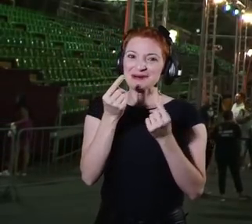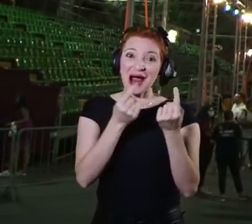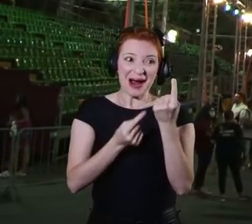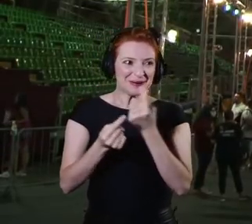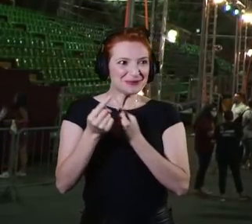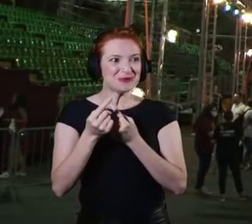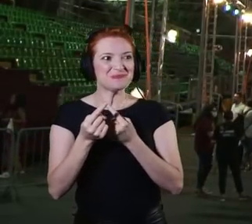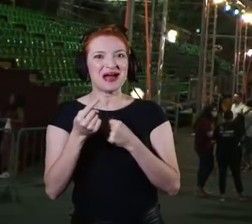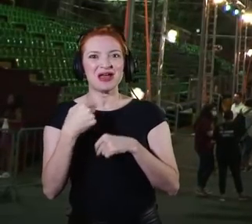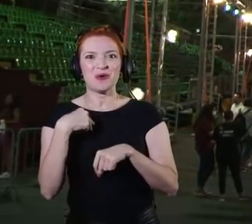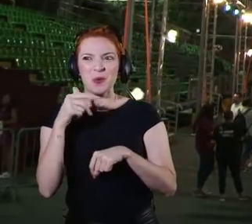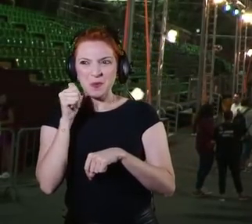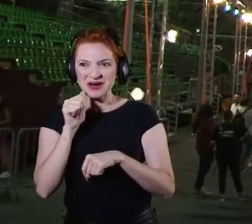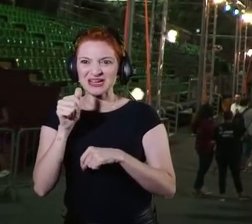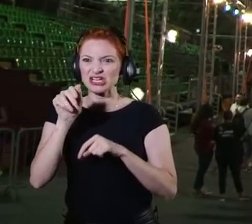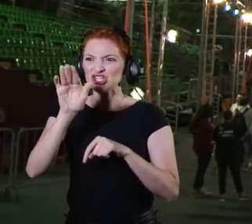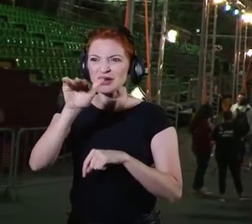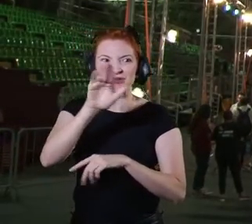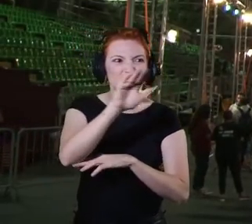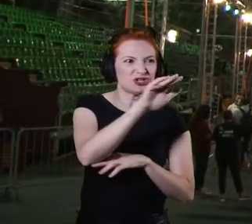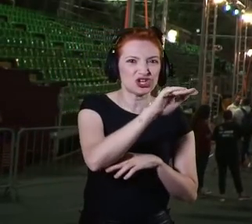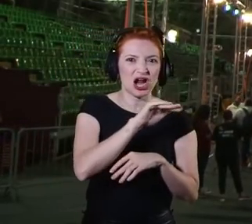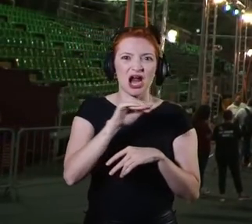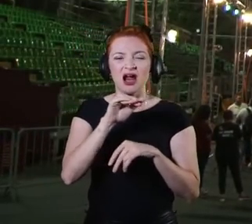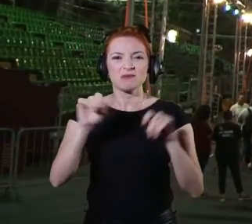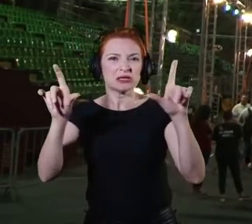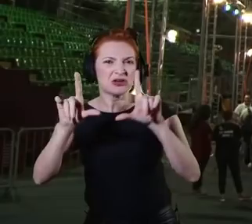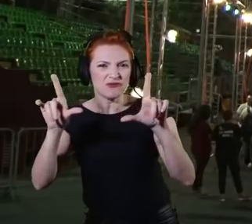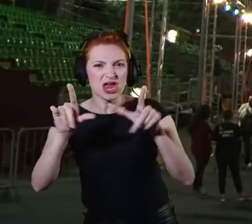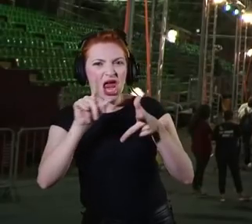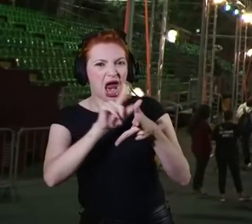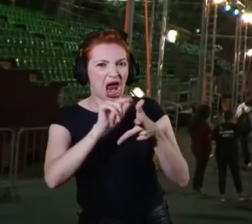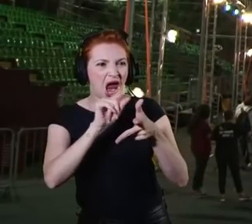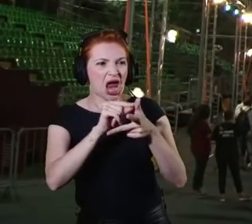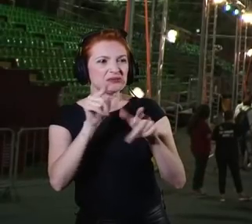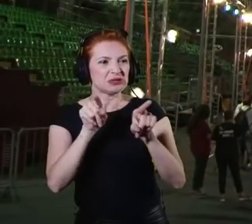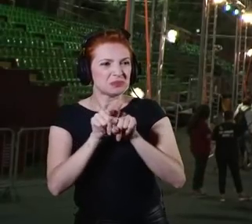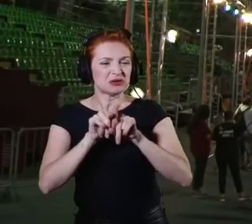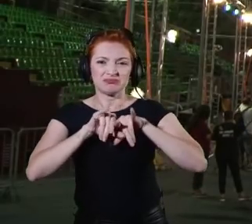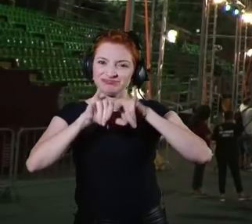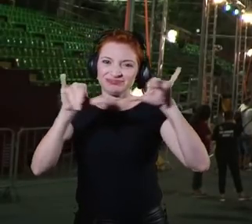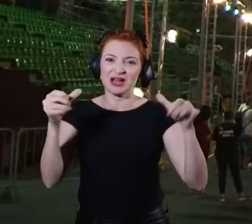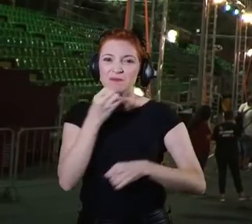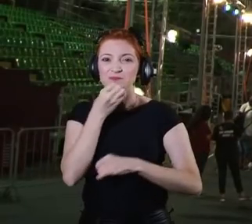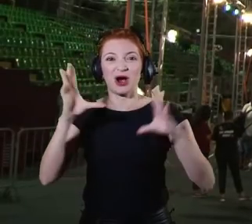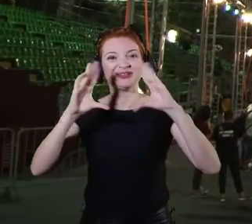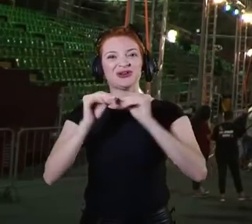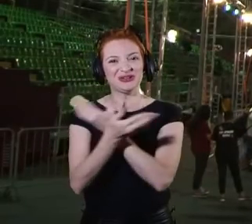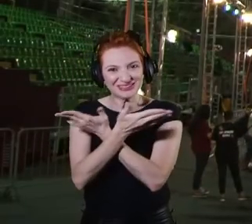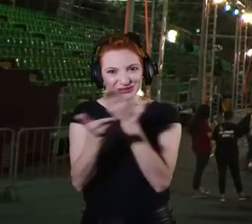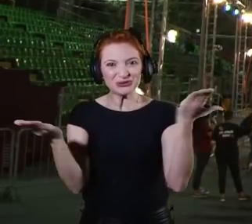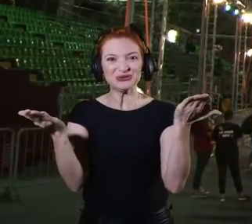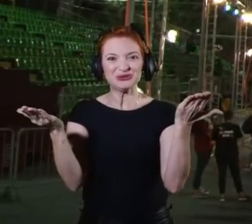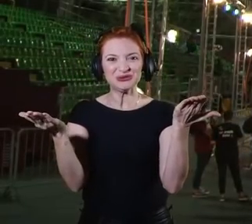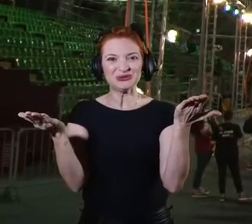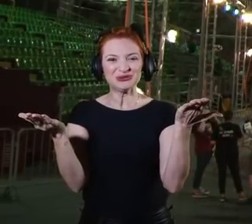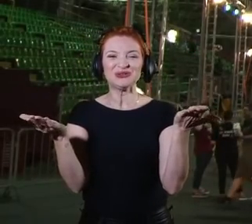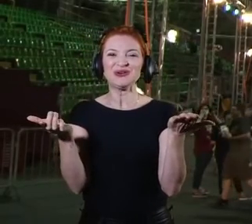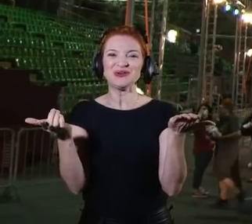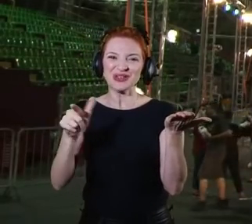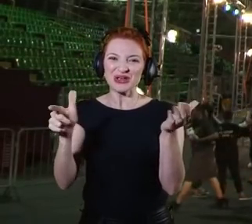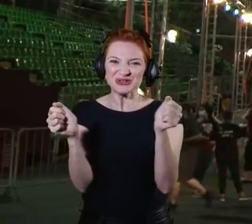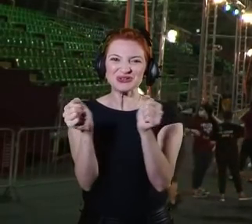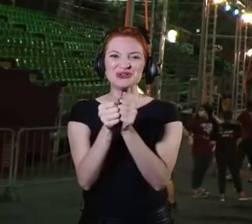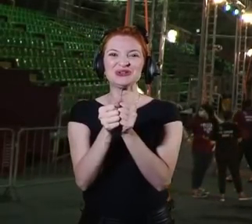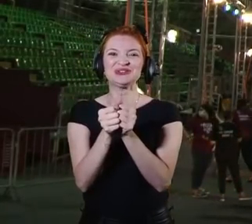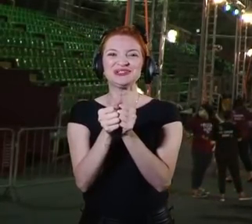a ouvir, tem outras pessoas que vieram pela X-Play, né? E, uma boa noite a todos, né? E juntos,